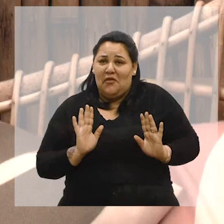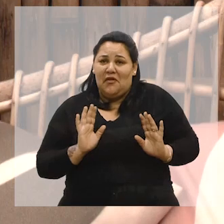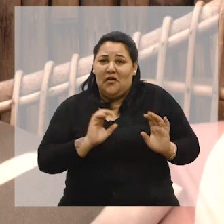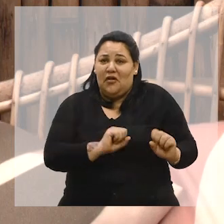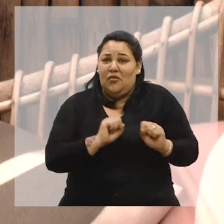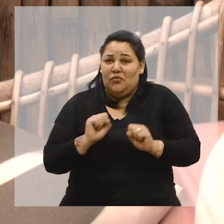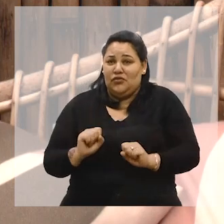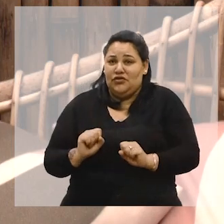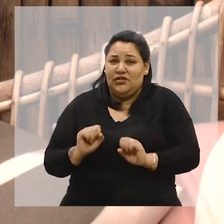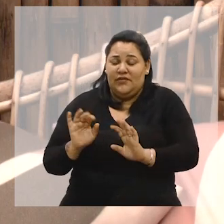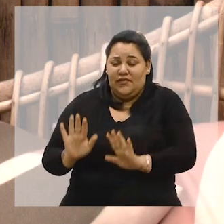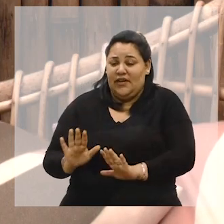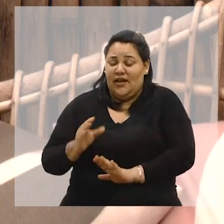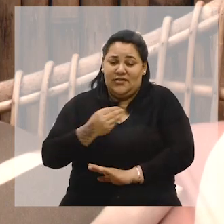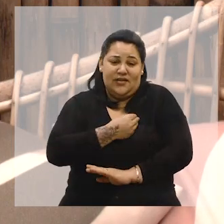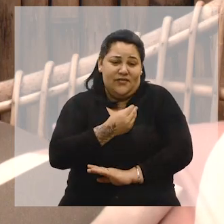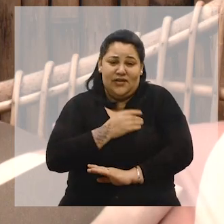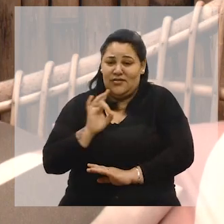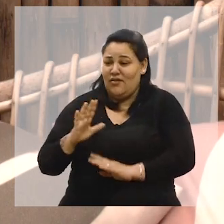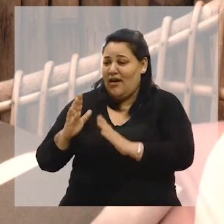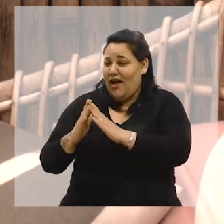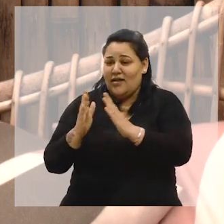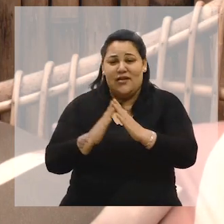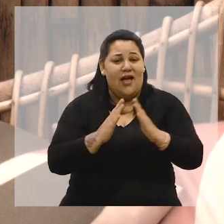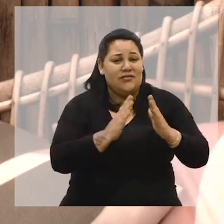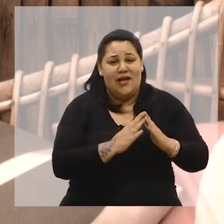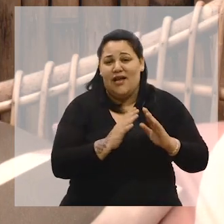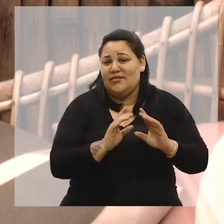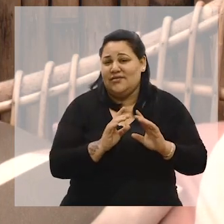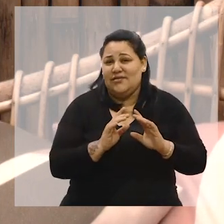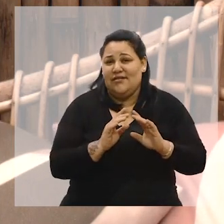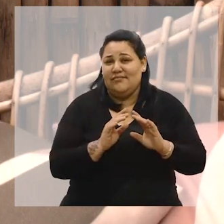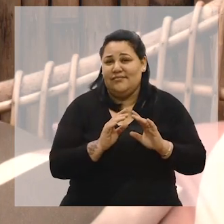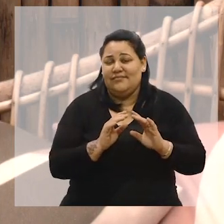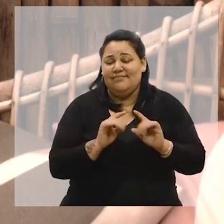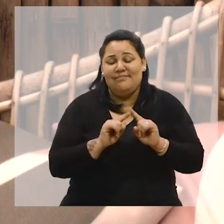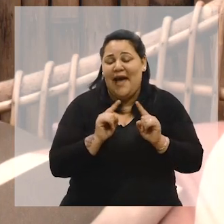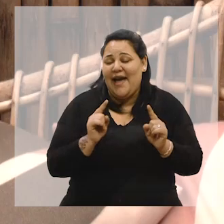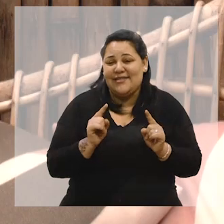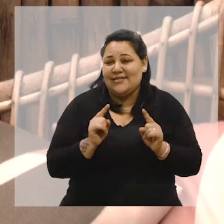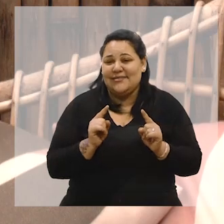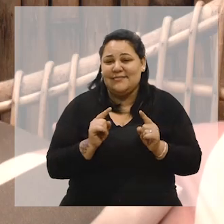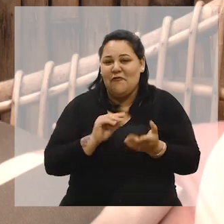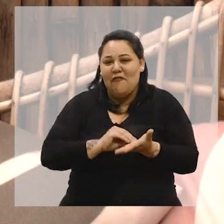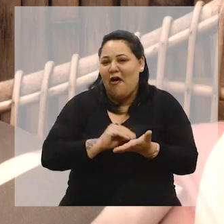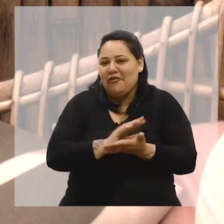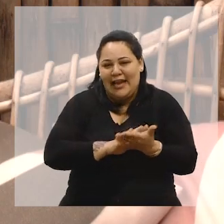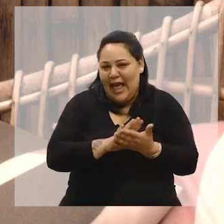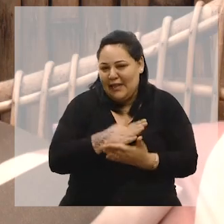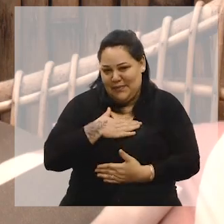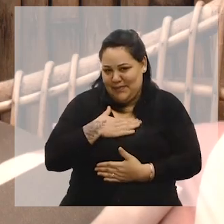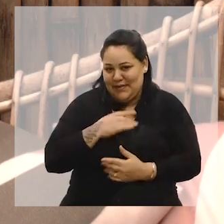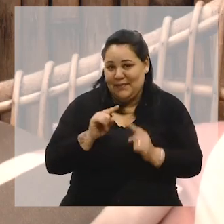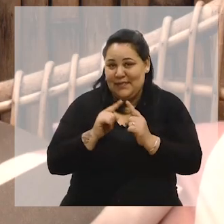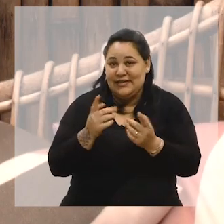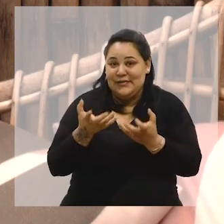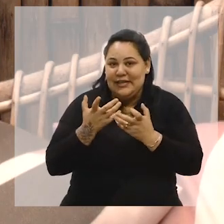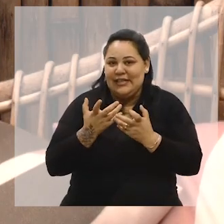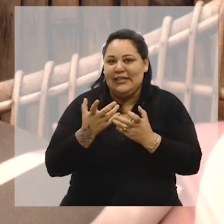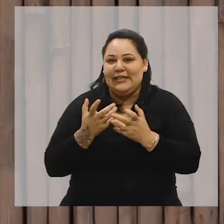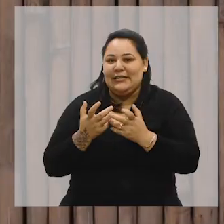nessa vida, graças a Deus não me falta nada. Poderia ficar nesse comodismo, assim, né? Mas eu queria essa